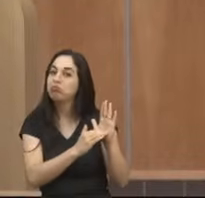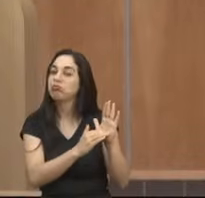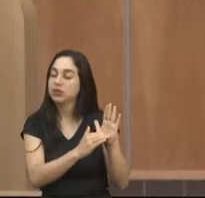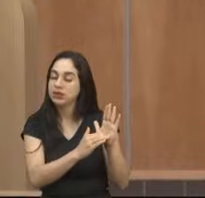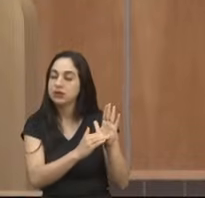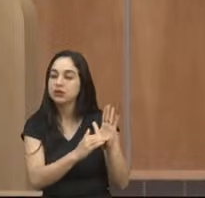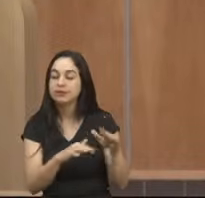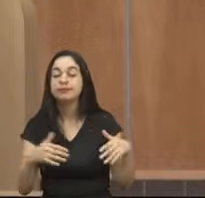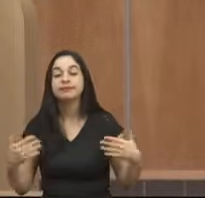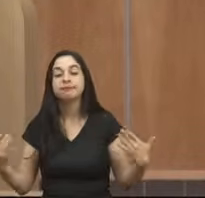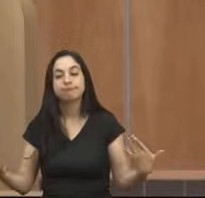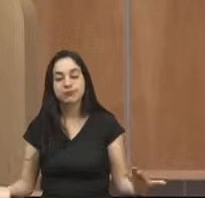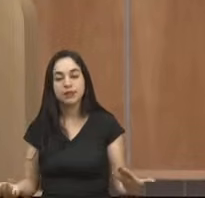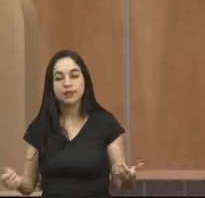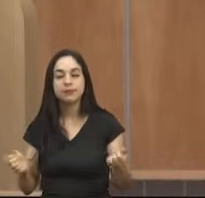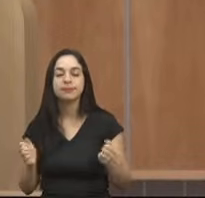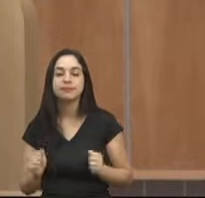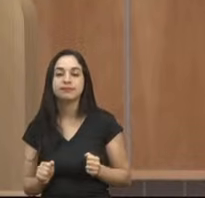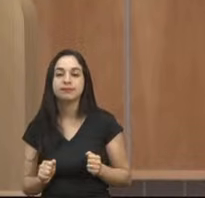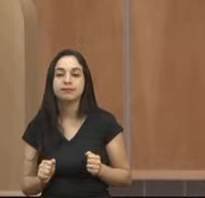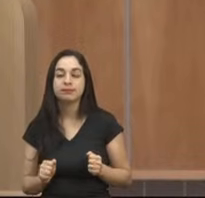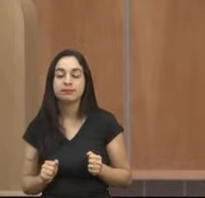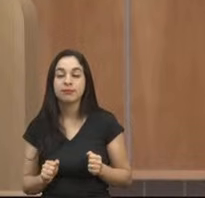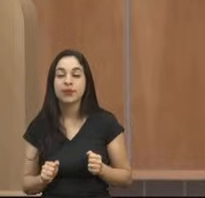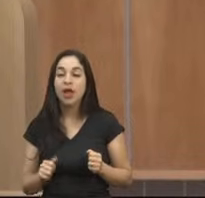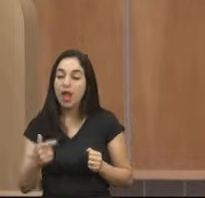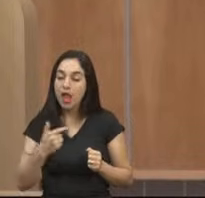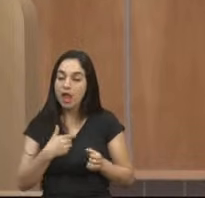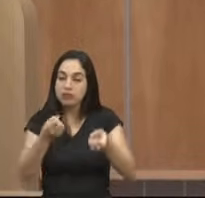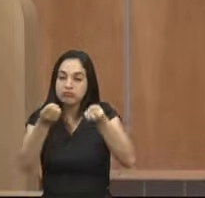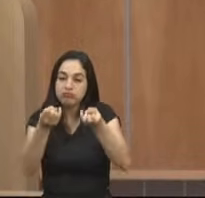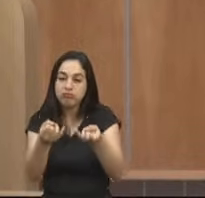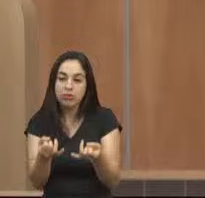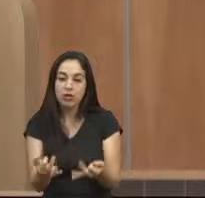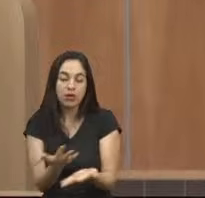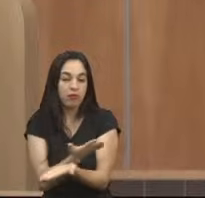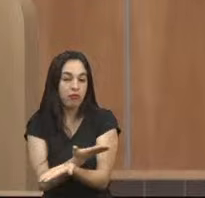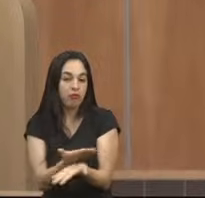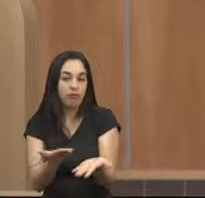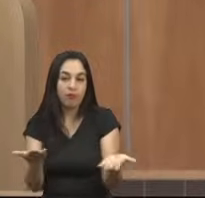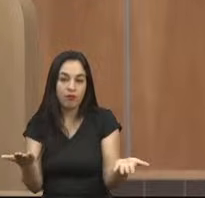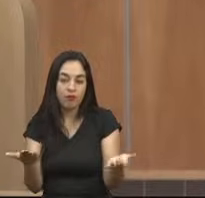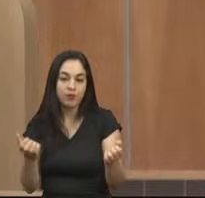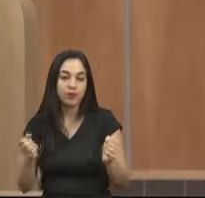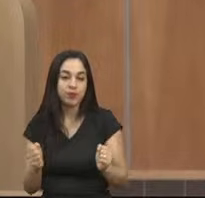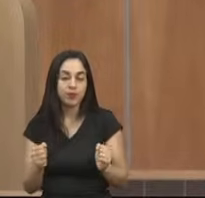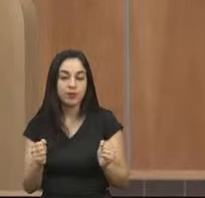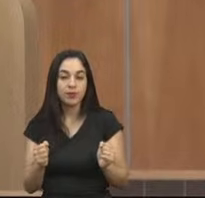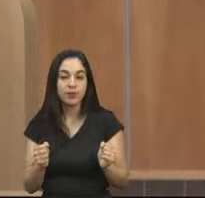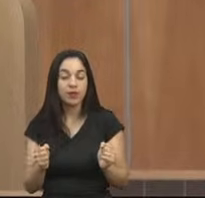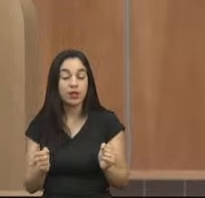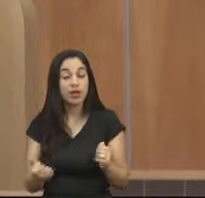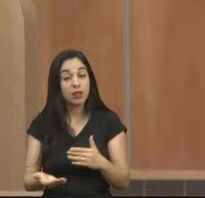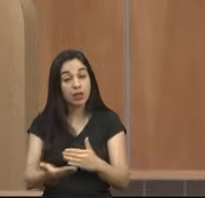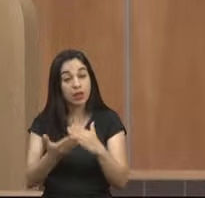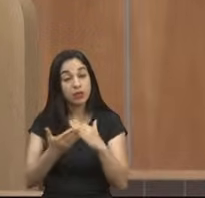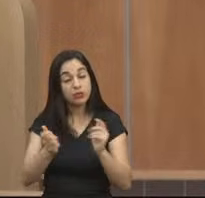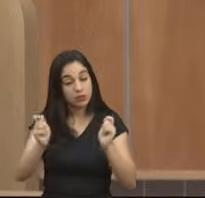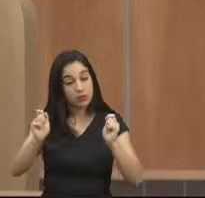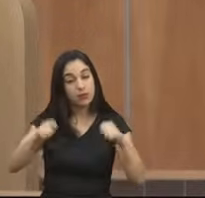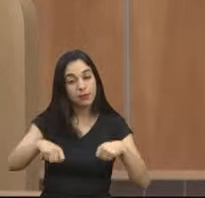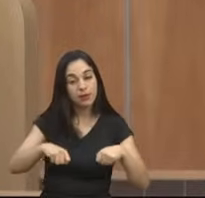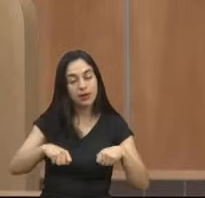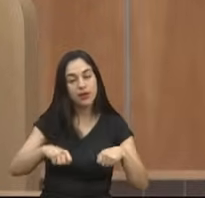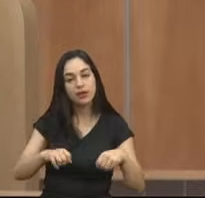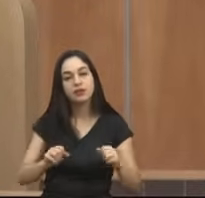menor. Então, também é algo de concreto que eu estou passando para vocês, que nos possibilita enxergar